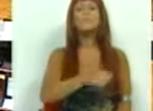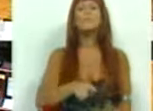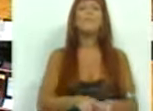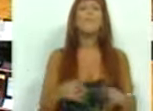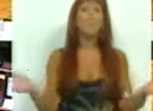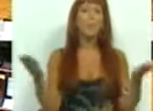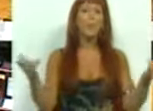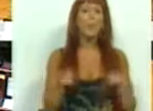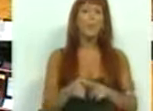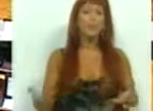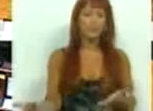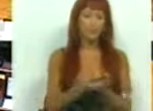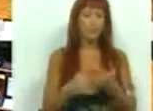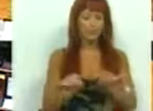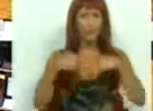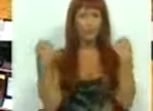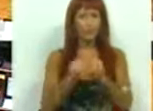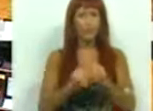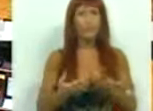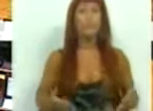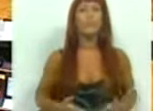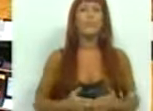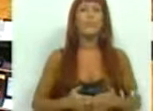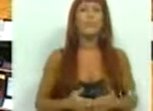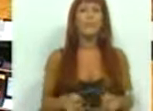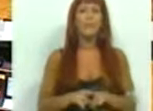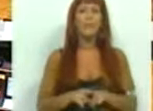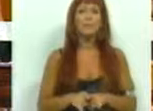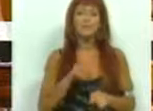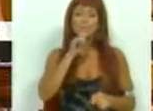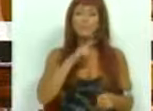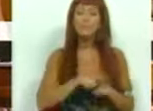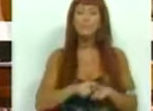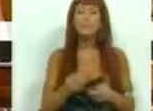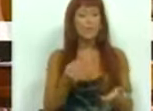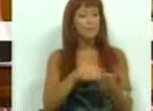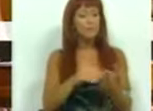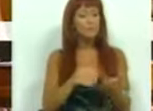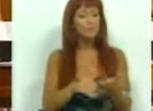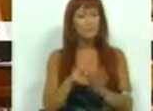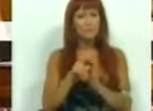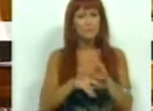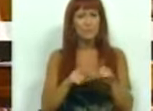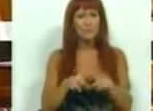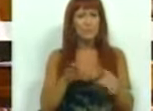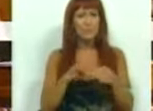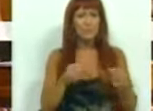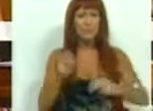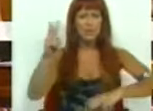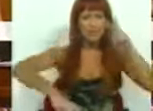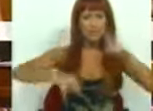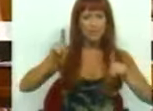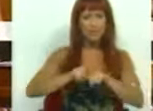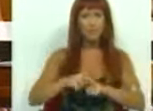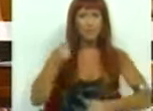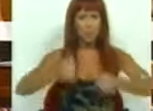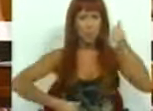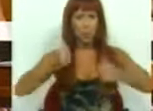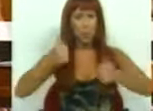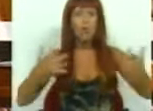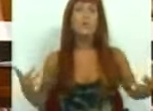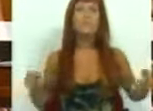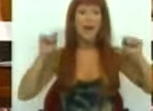ainda fomentar a economia social, possibilitando contemplar regulamentação em matéria de fiscalidade e de